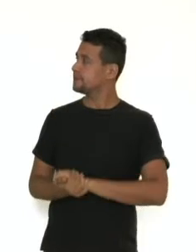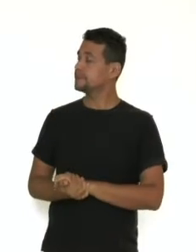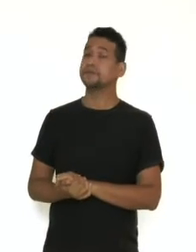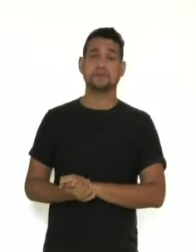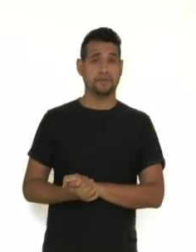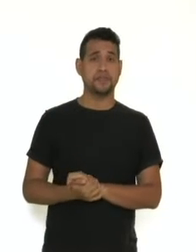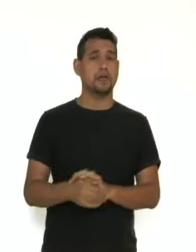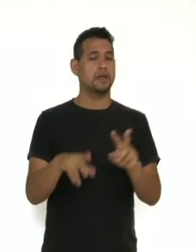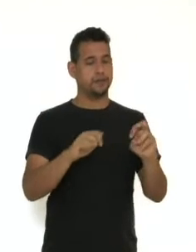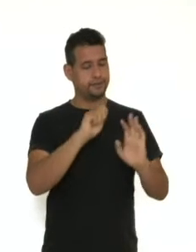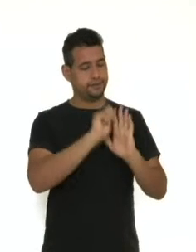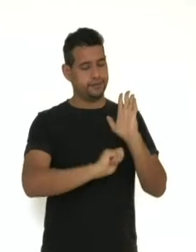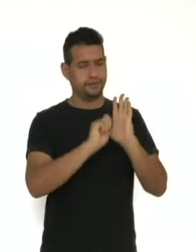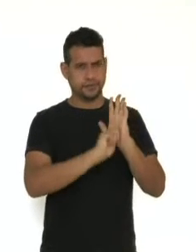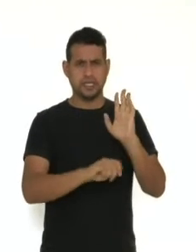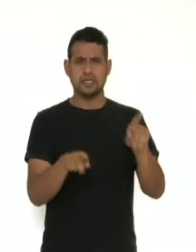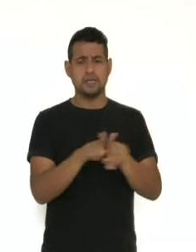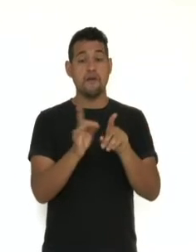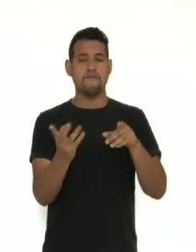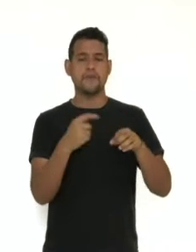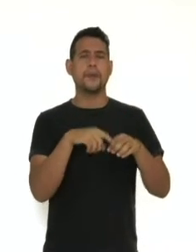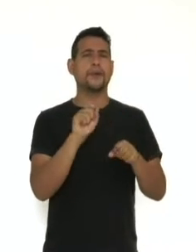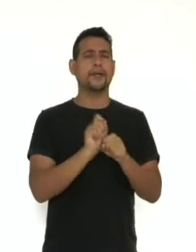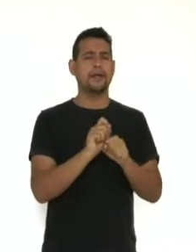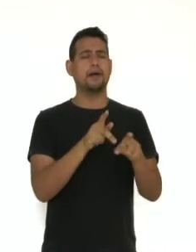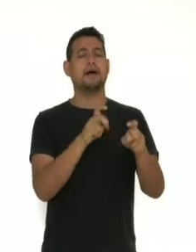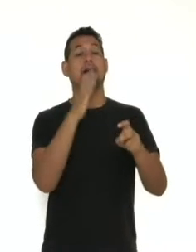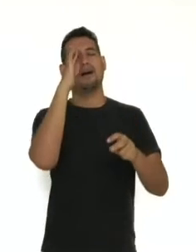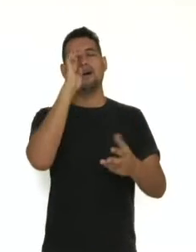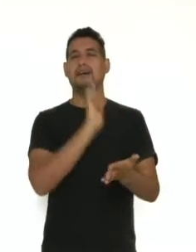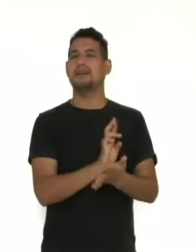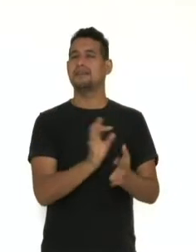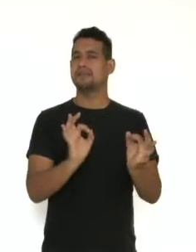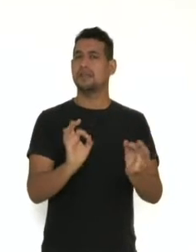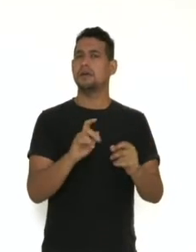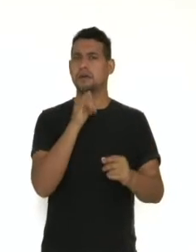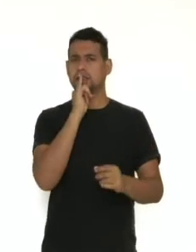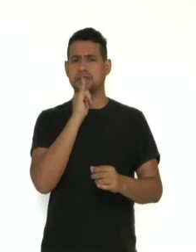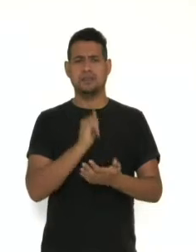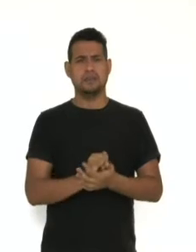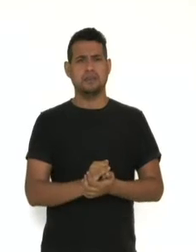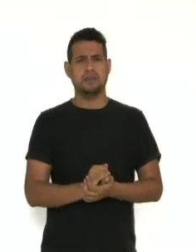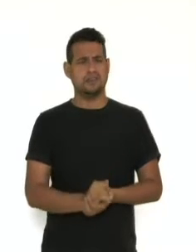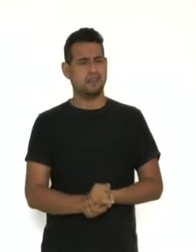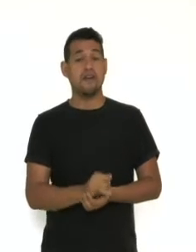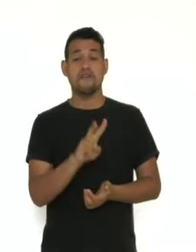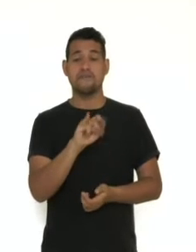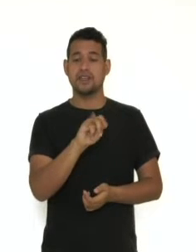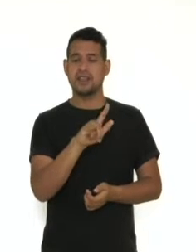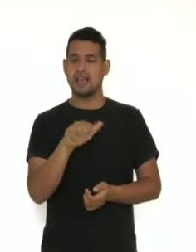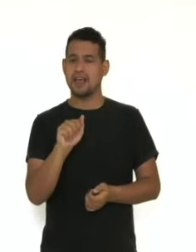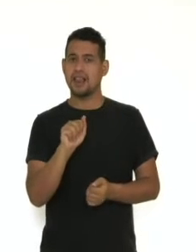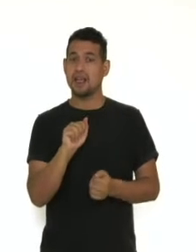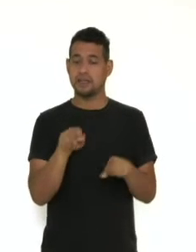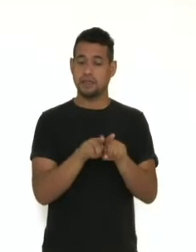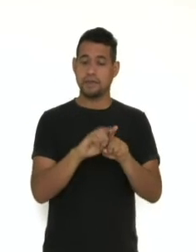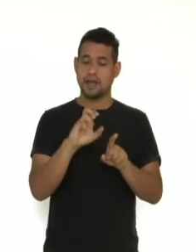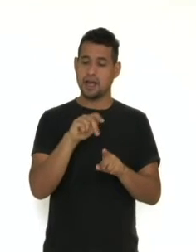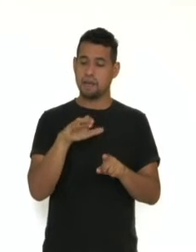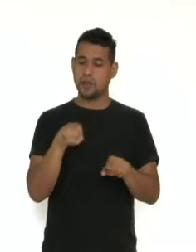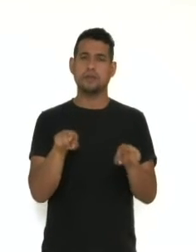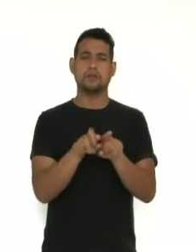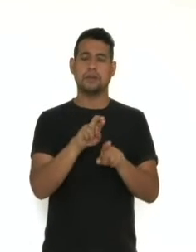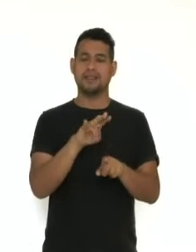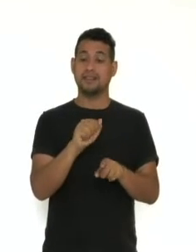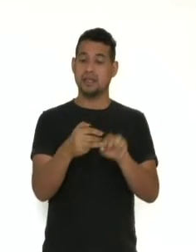nesta parte do texto e retomo para chegar a essa resposta, onde diz, Vilela, Camilo e Rita, 3